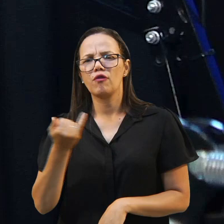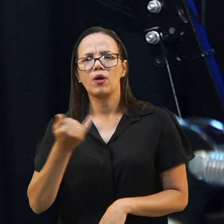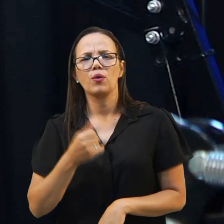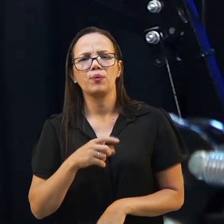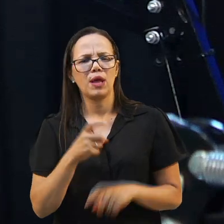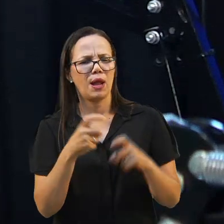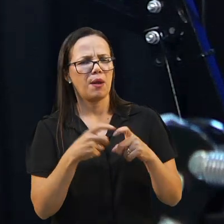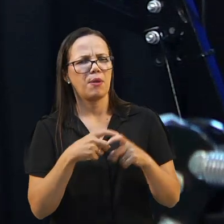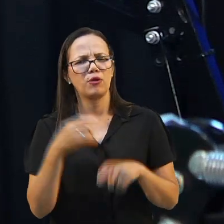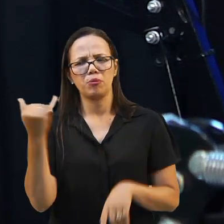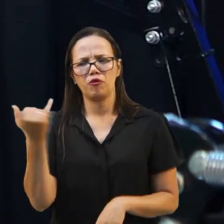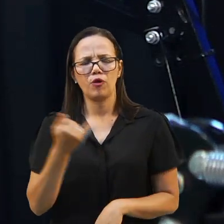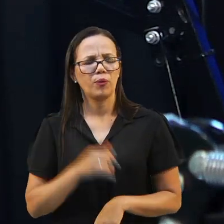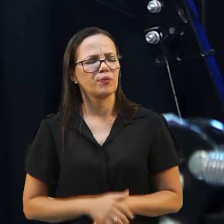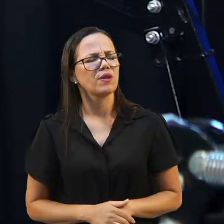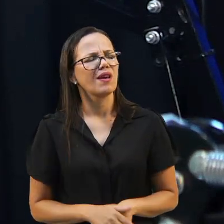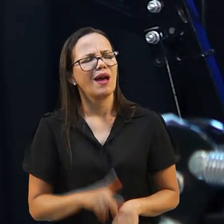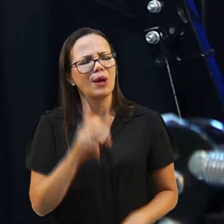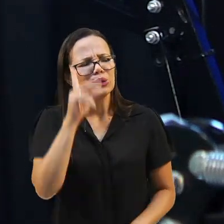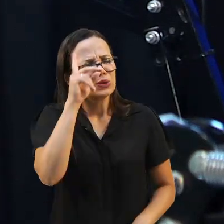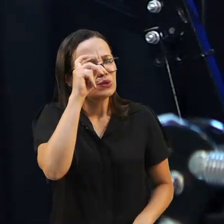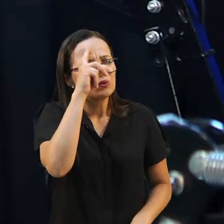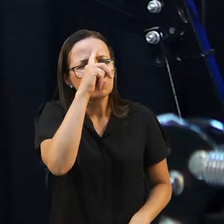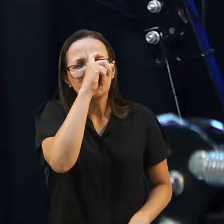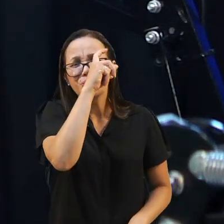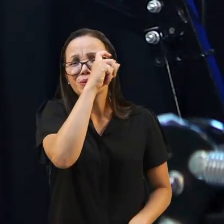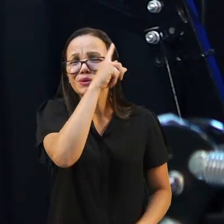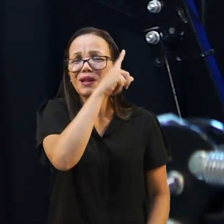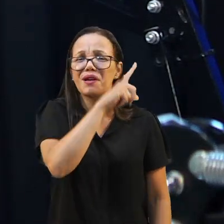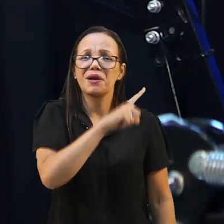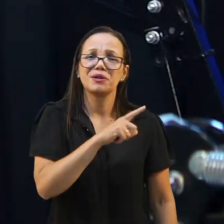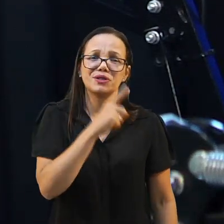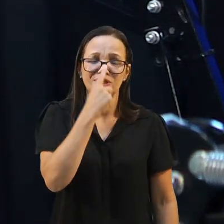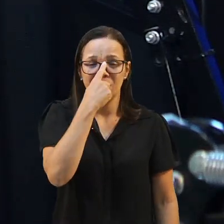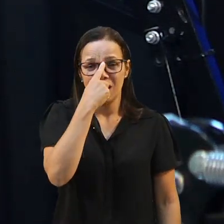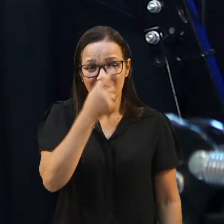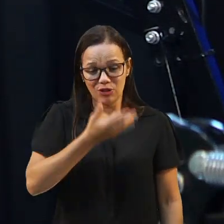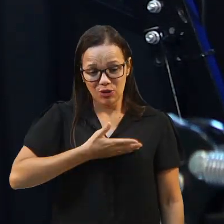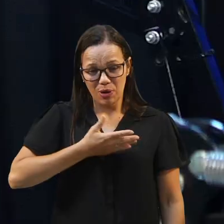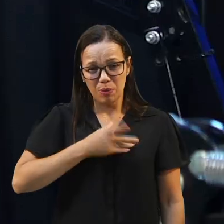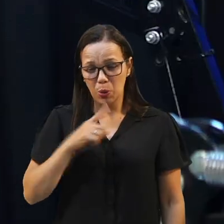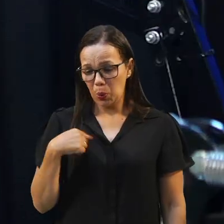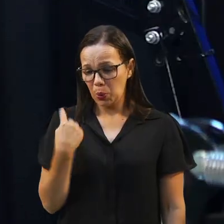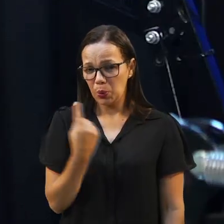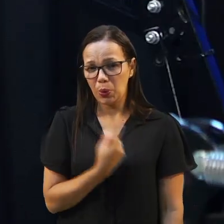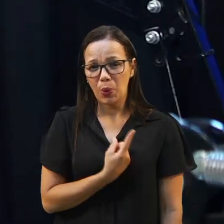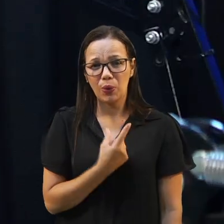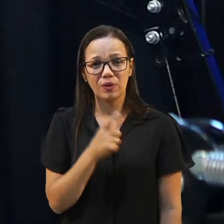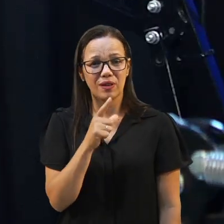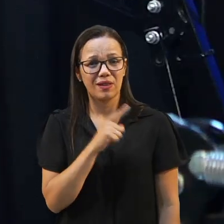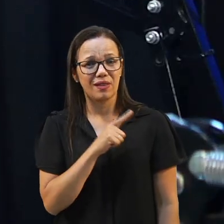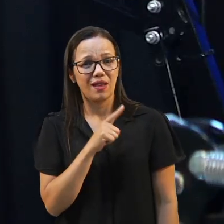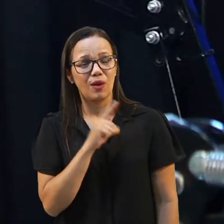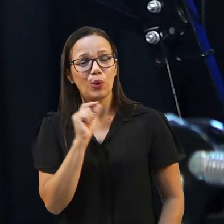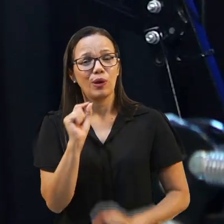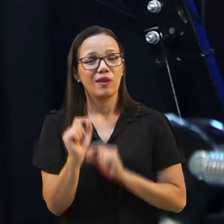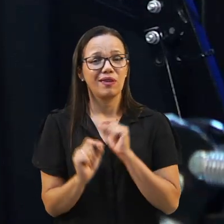médico, dizendo das dificuldades de colegas nossos em termos